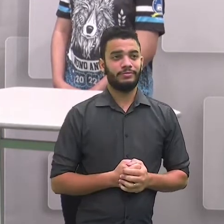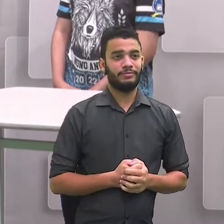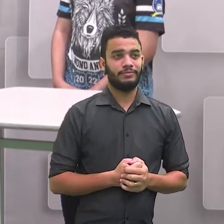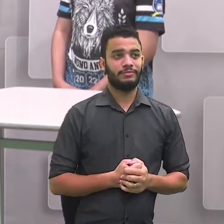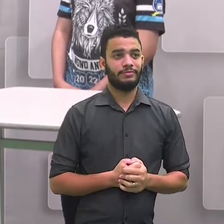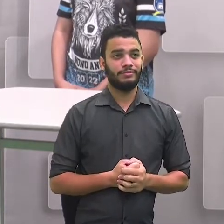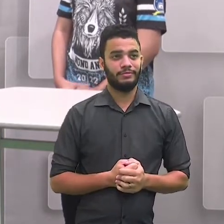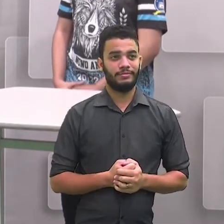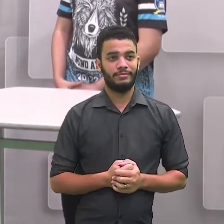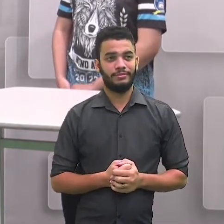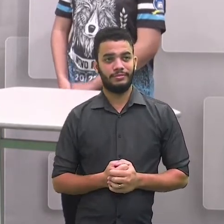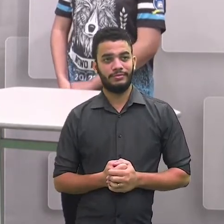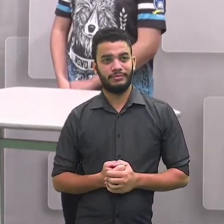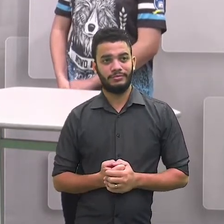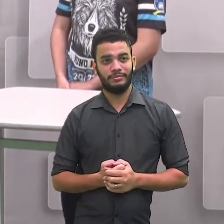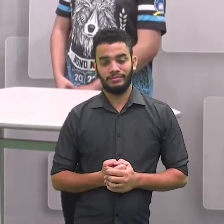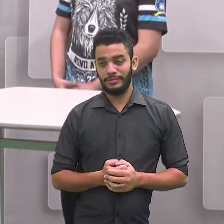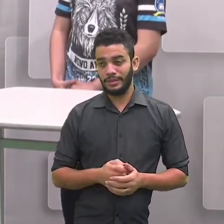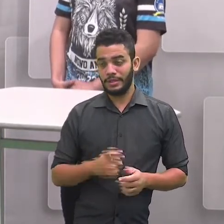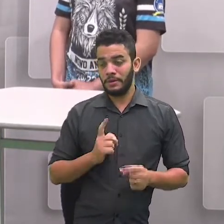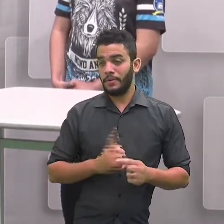Você começou soletrando.